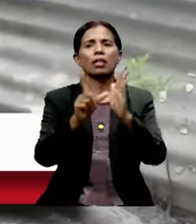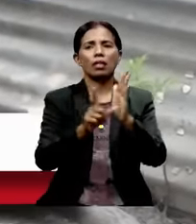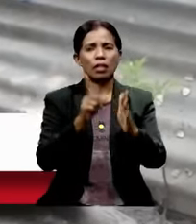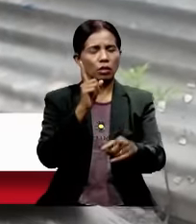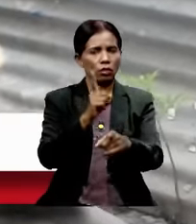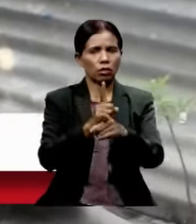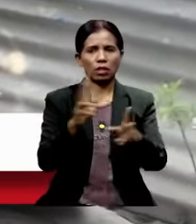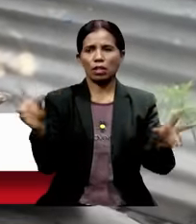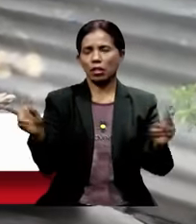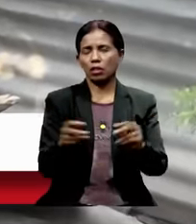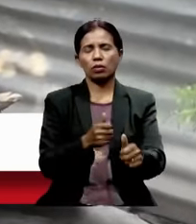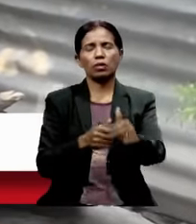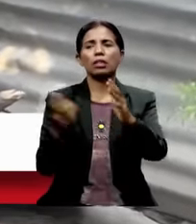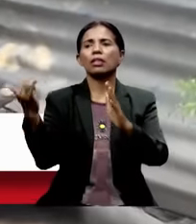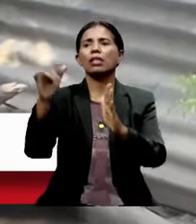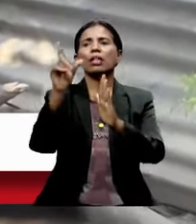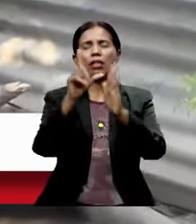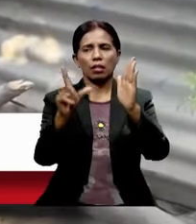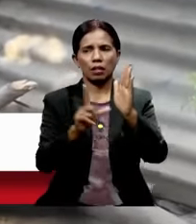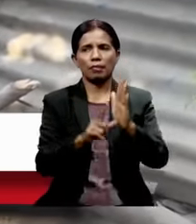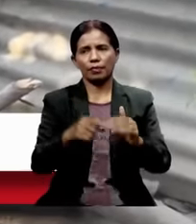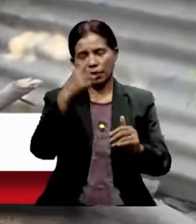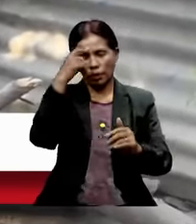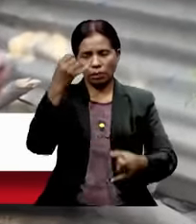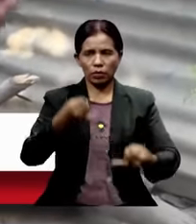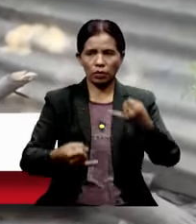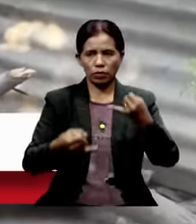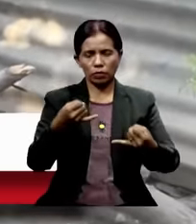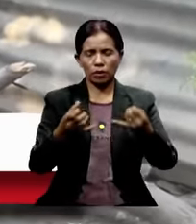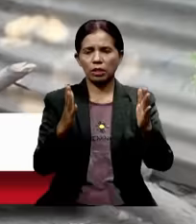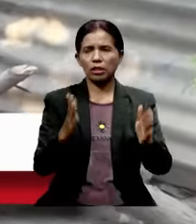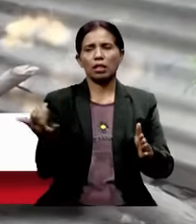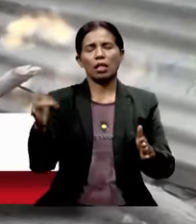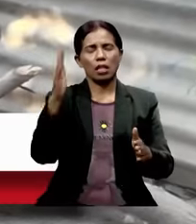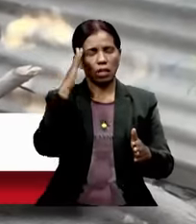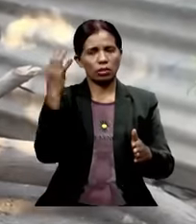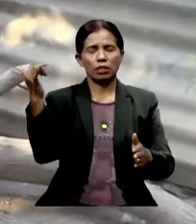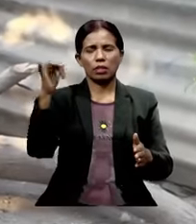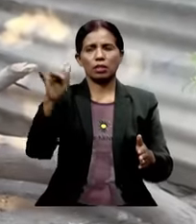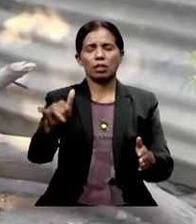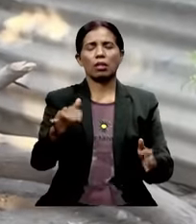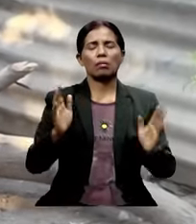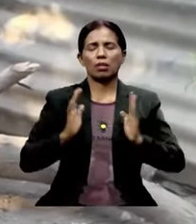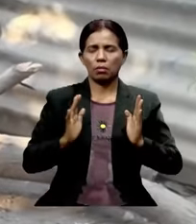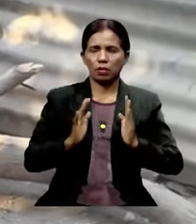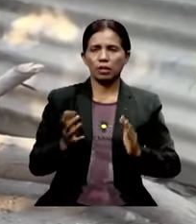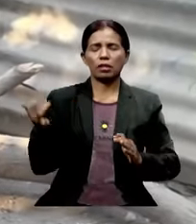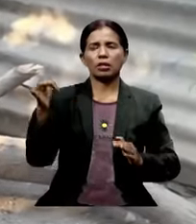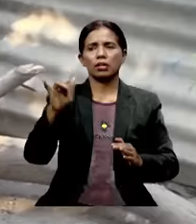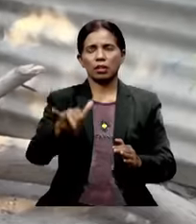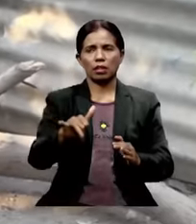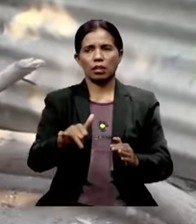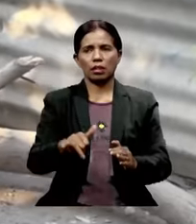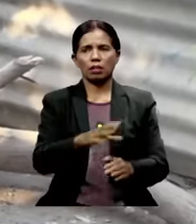é. Cumpre-se na lei. Estamos juiz sira no encanta, sira macara. Boa tira bem. Tu